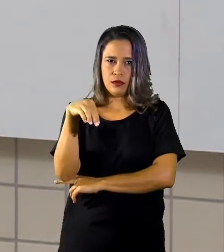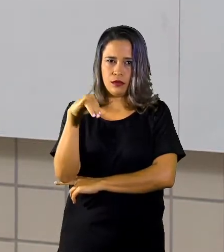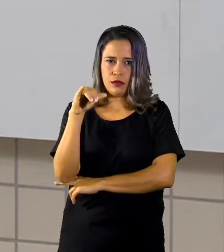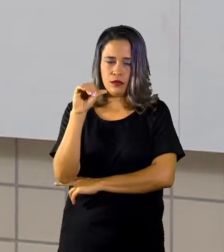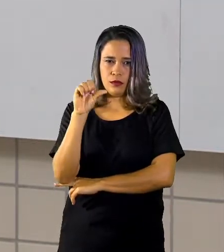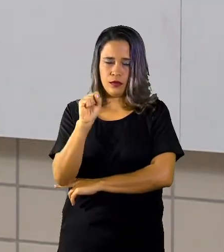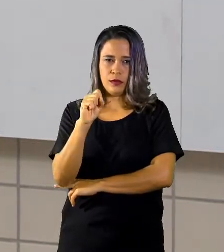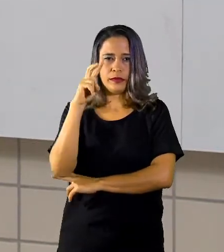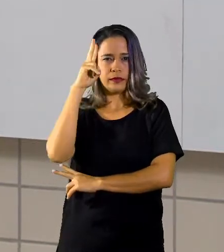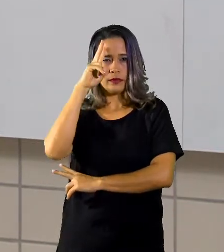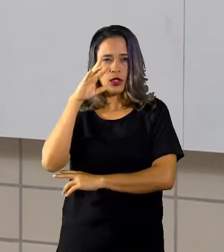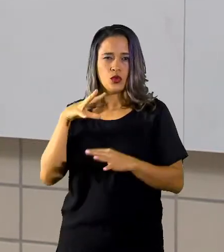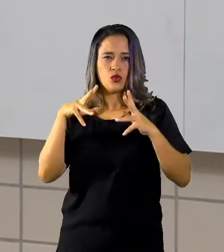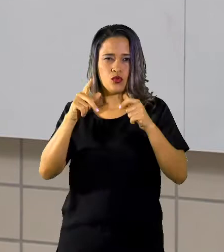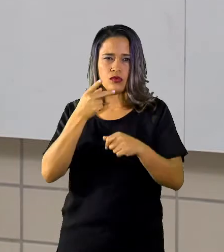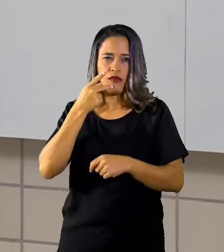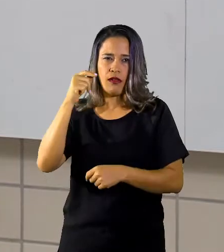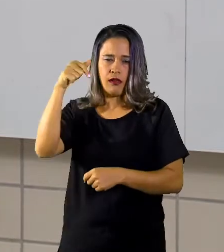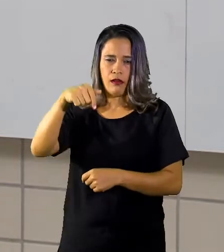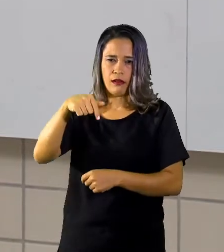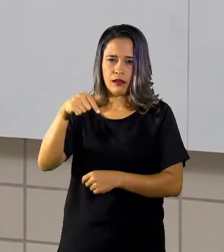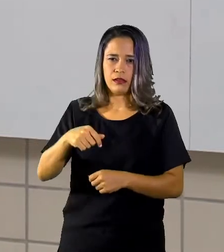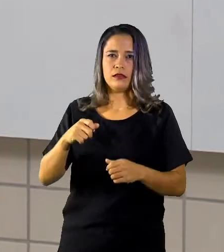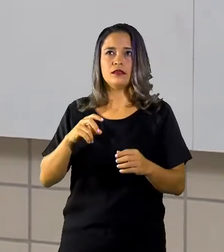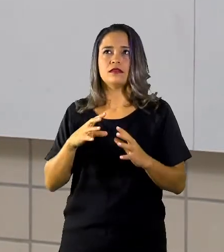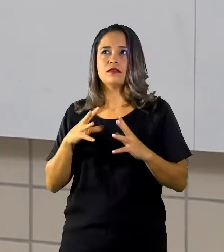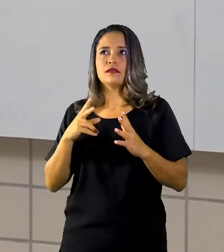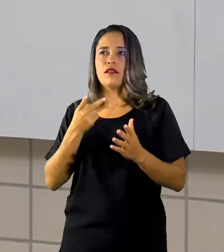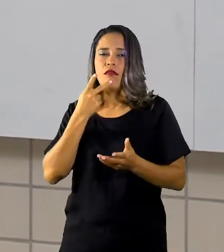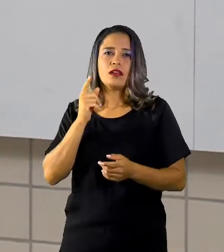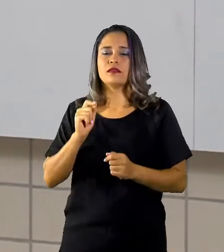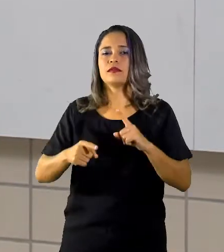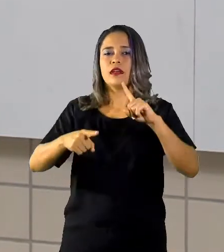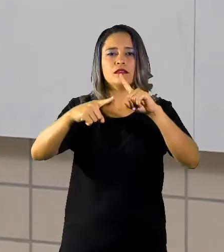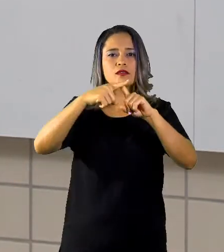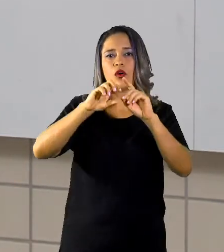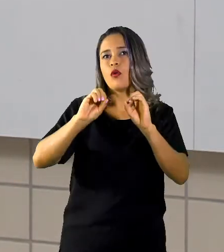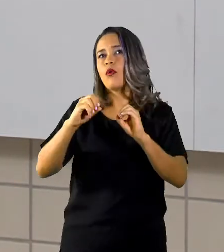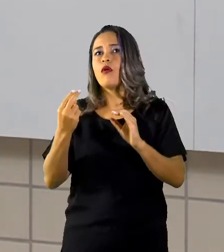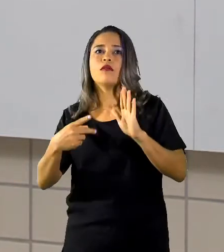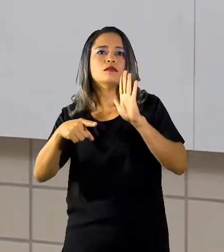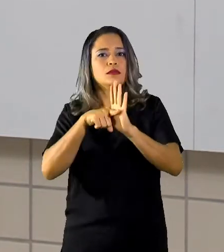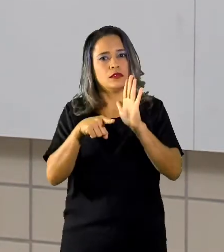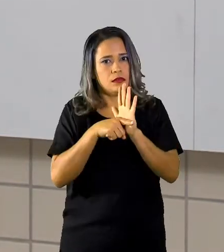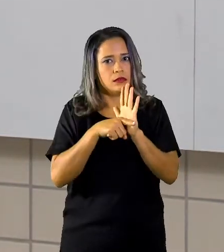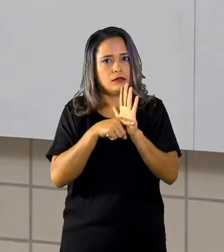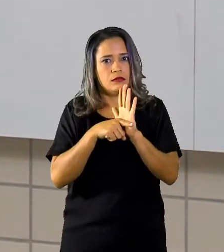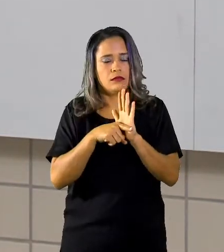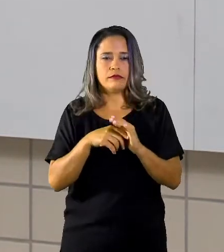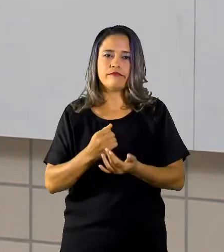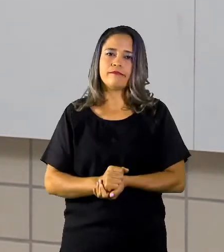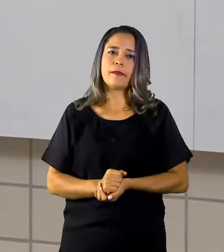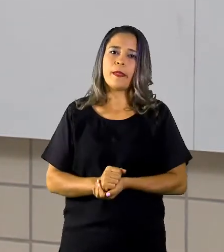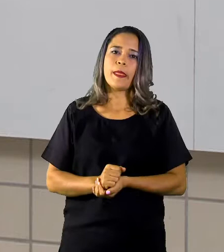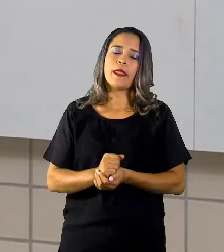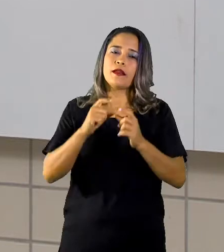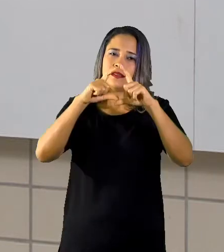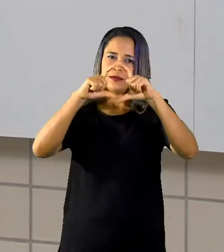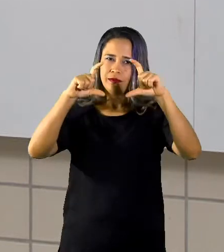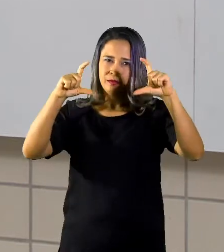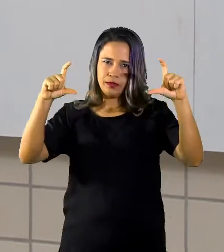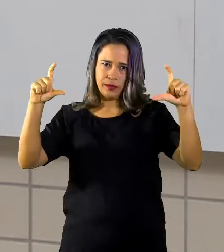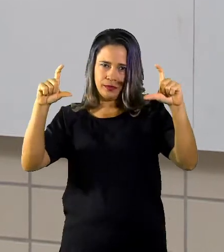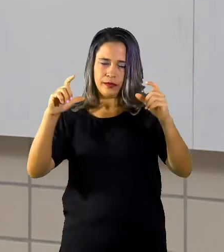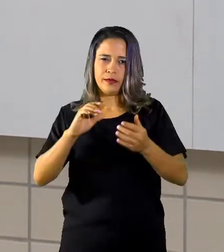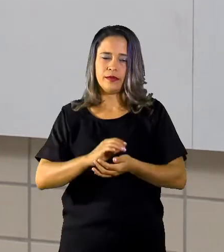aqui vai se aplicar tanto à soma quanto à subtração. Percebam, em uma expressão algébrica, e nós vimos